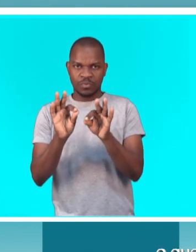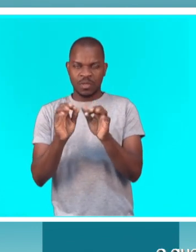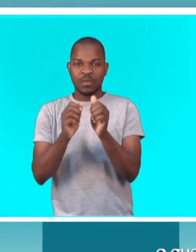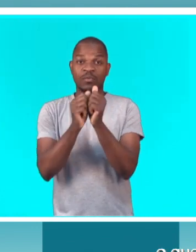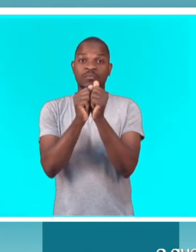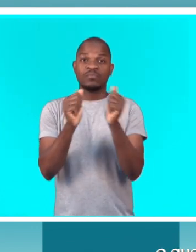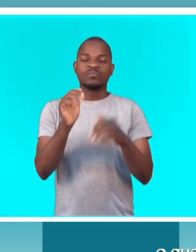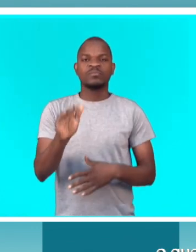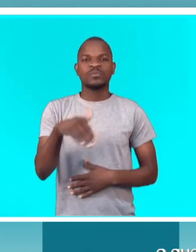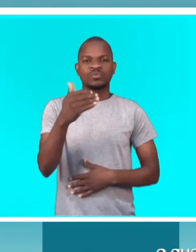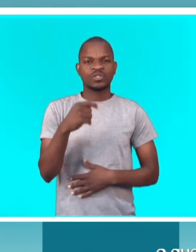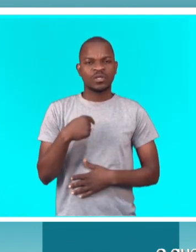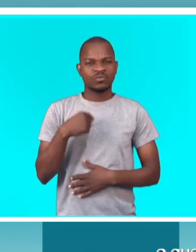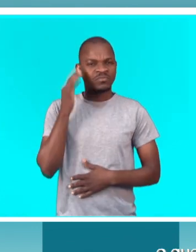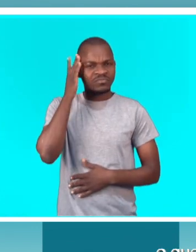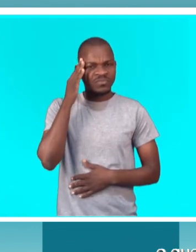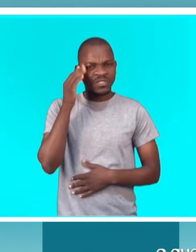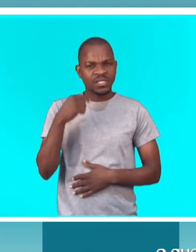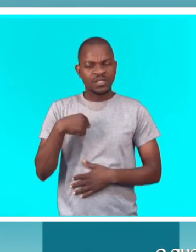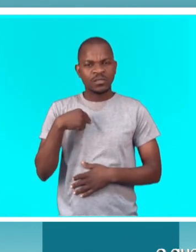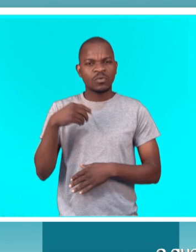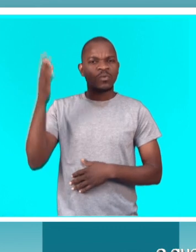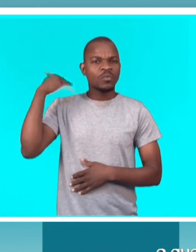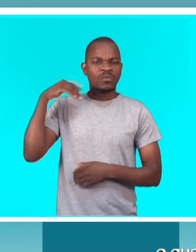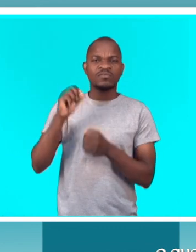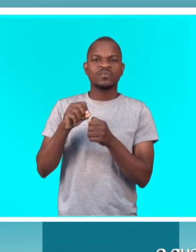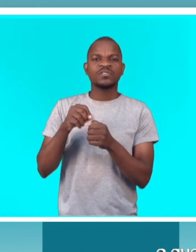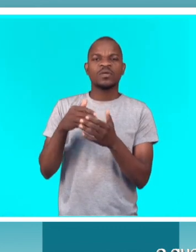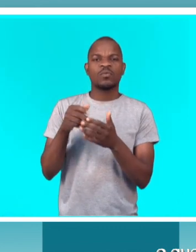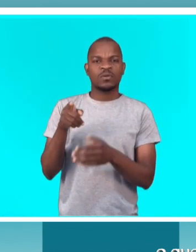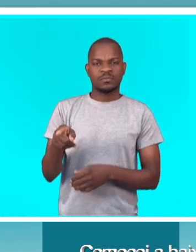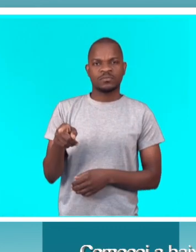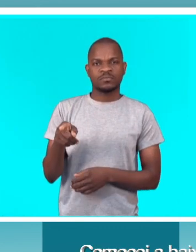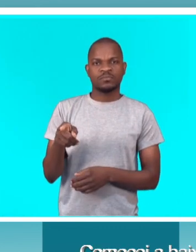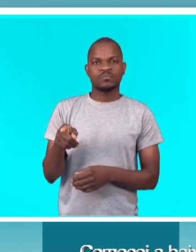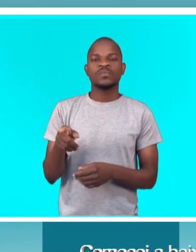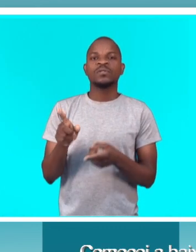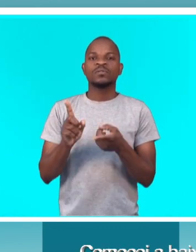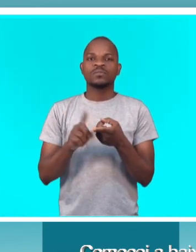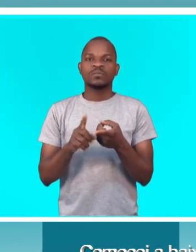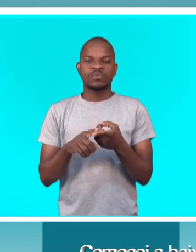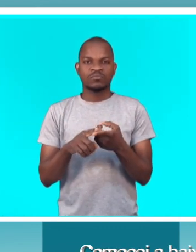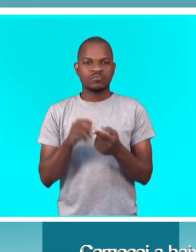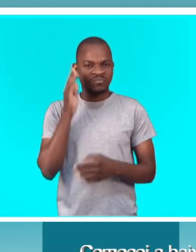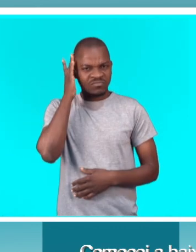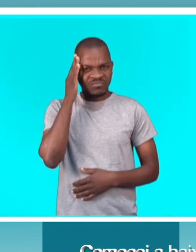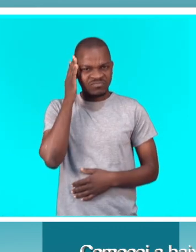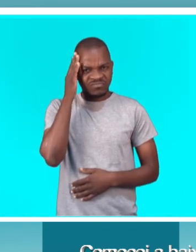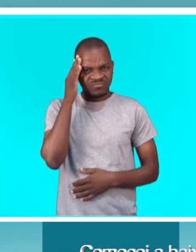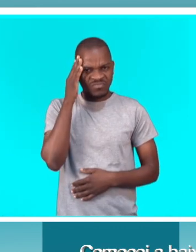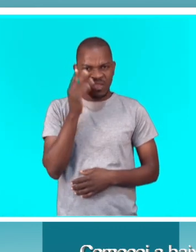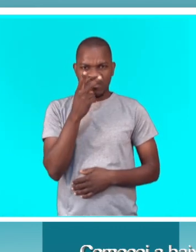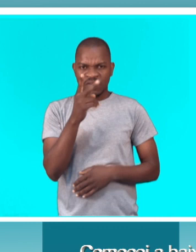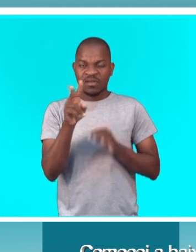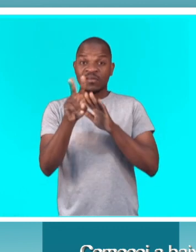Então aquilo me fez lembrar do que eu fazia antes. Então eu comecei a baixar e-books, livros online, comecei a